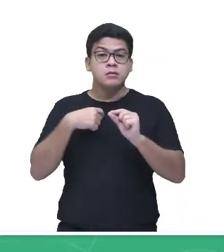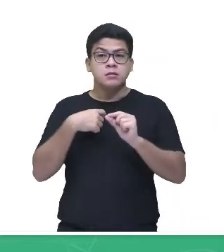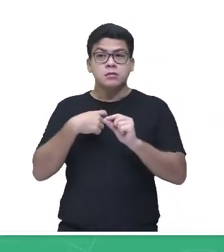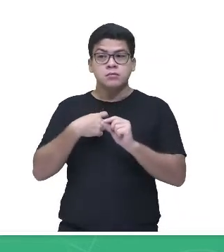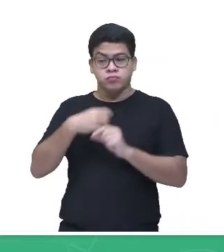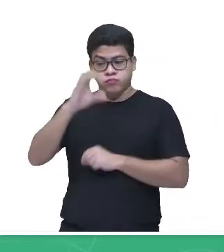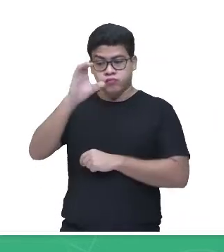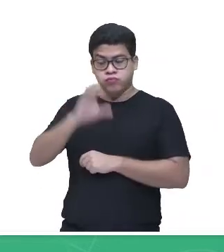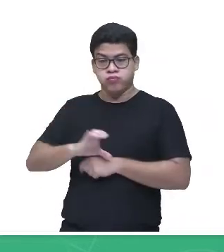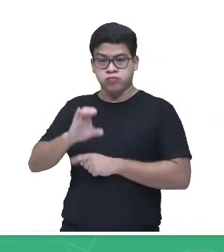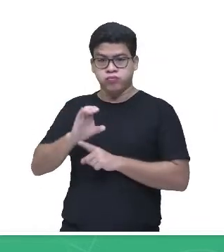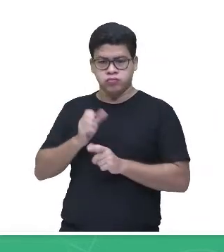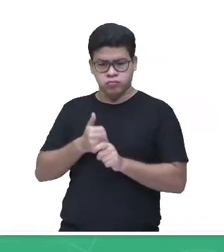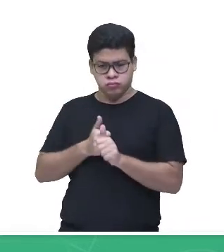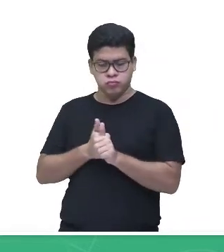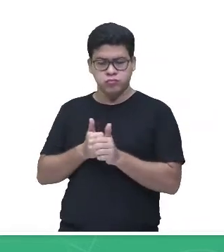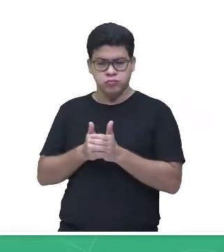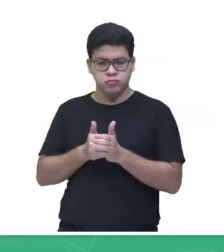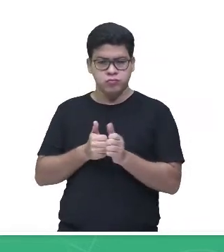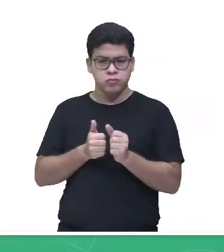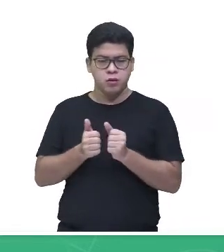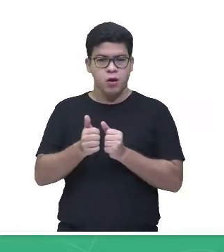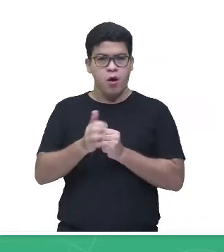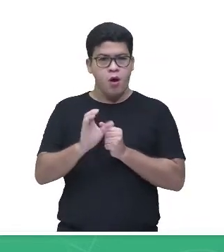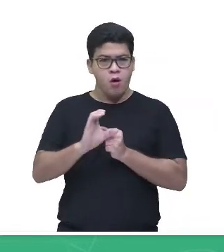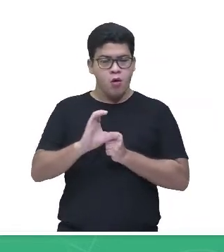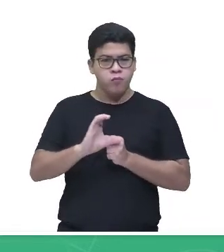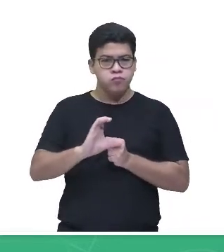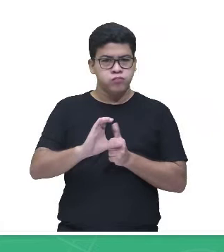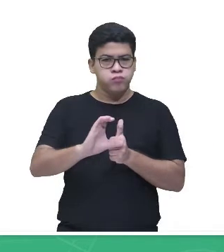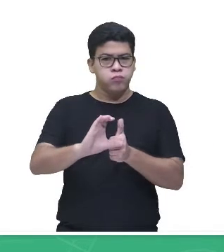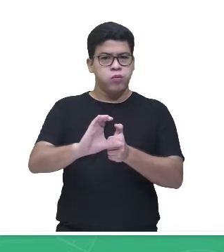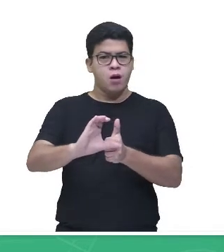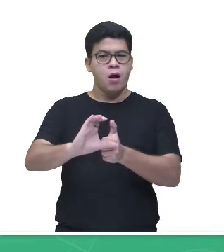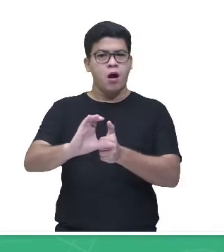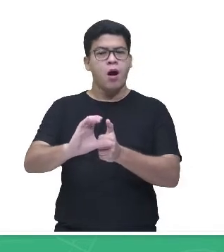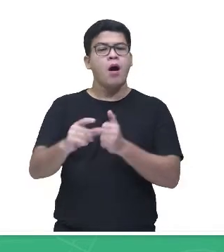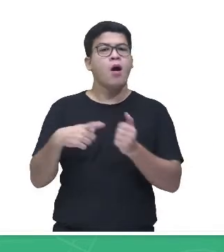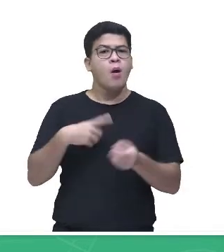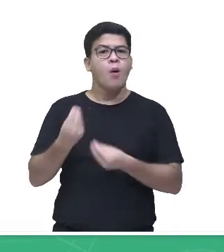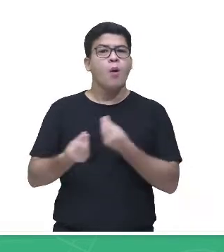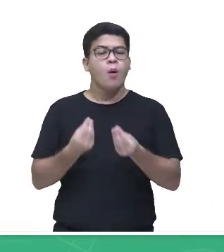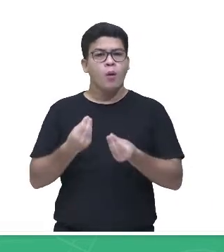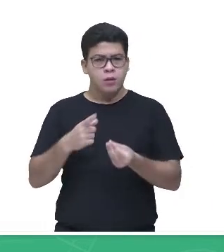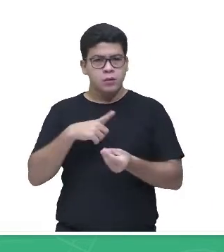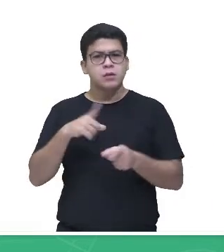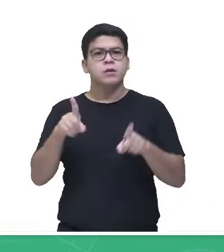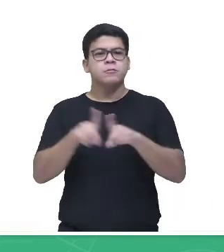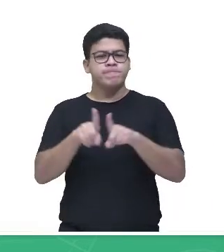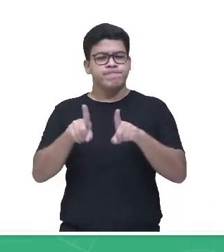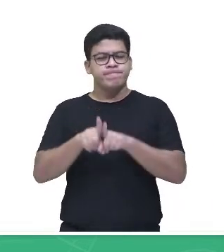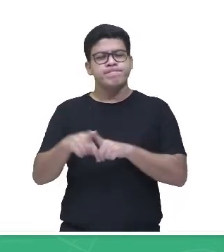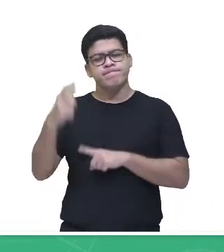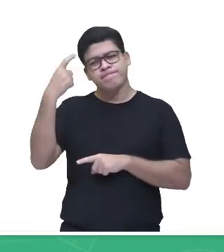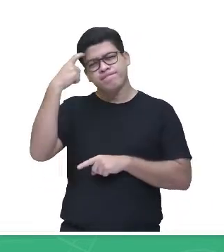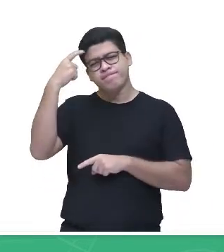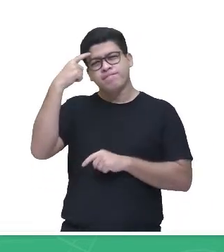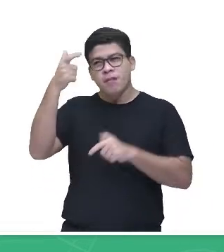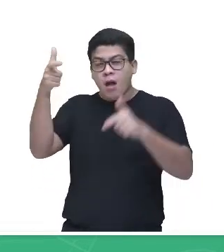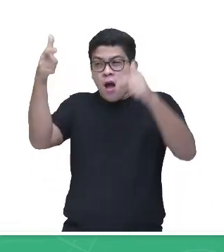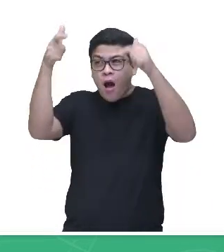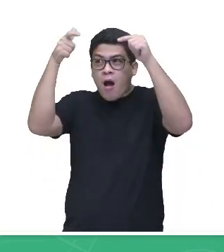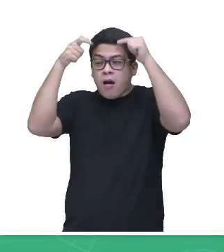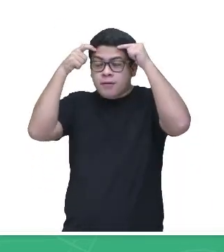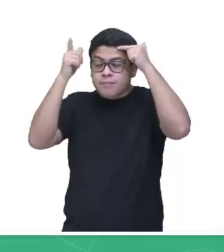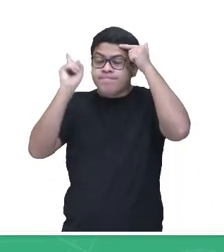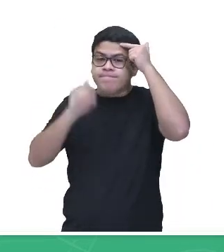Católica, que vai dizer isso mesmo. Nós coroamos esse rei sabendo do seu poder, é necessário, alguns teóricos diziam que o